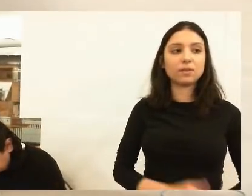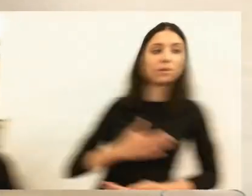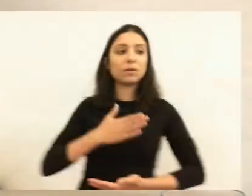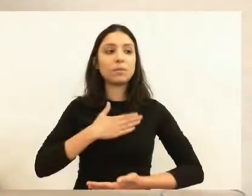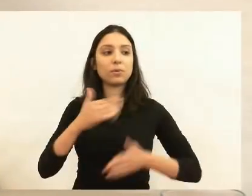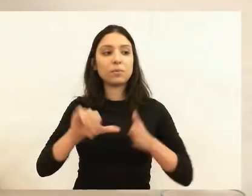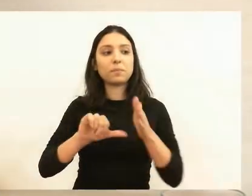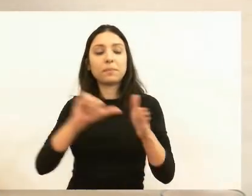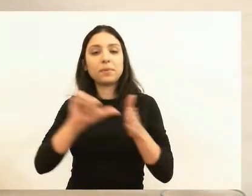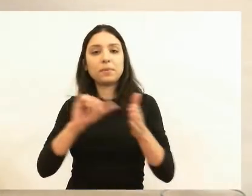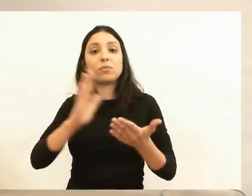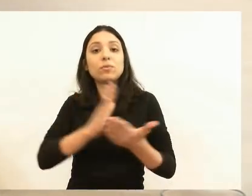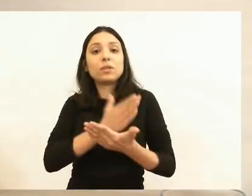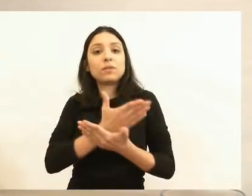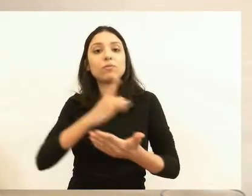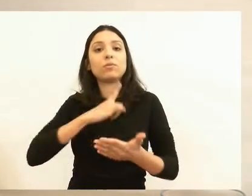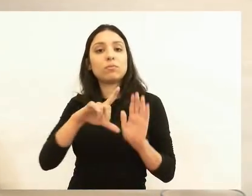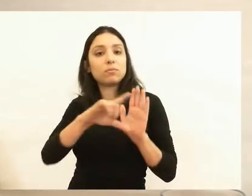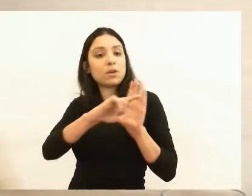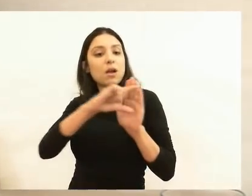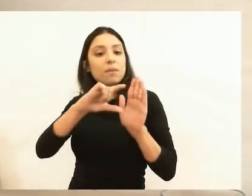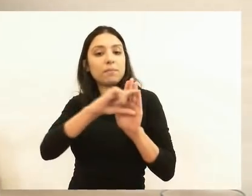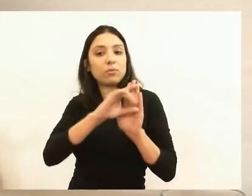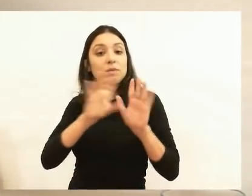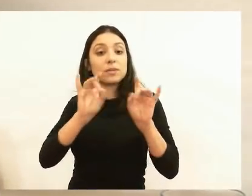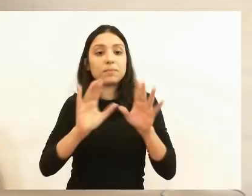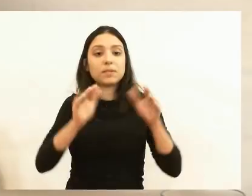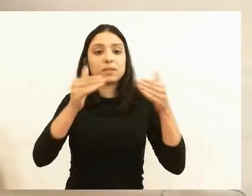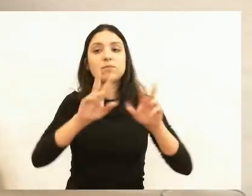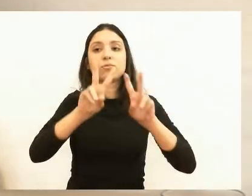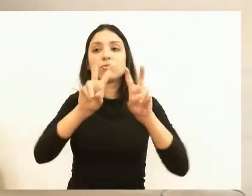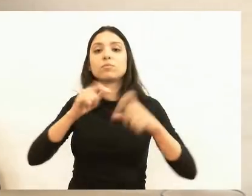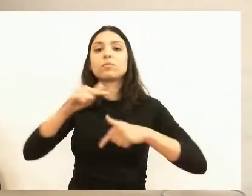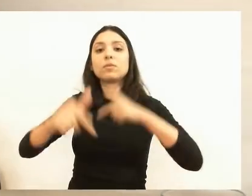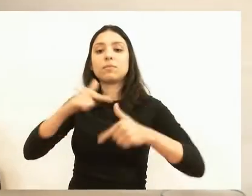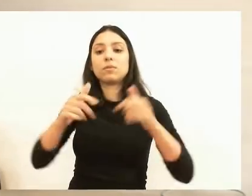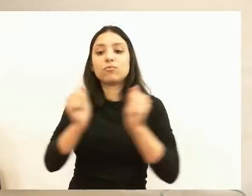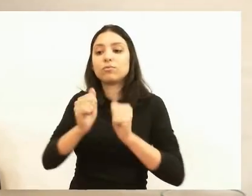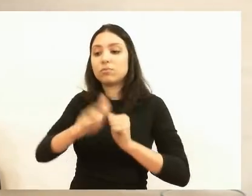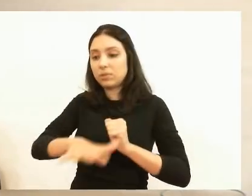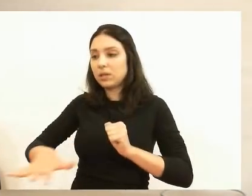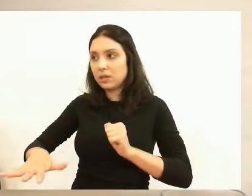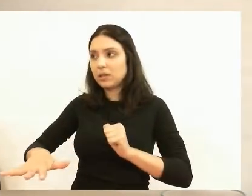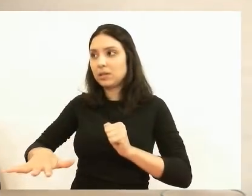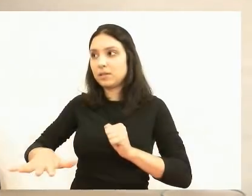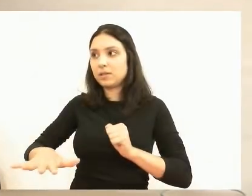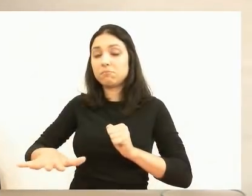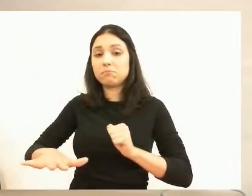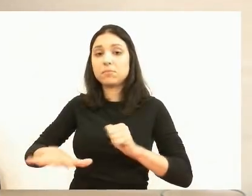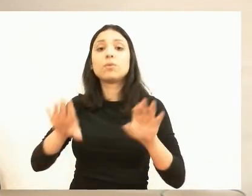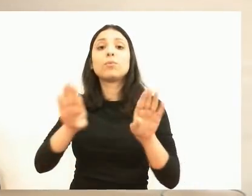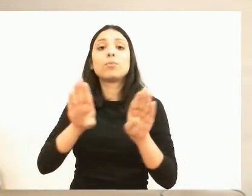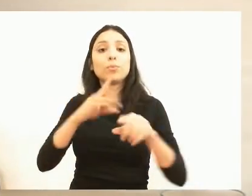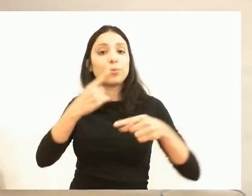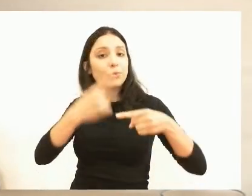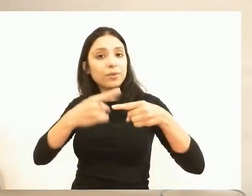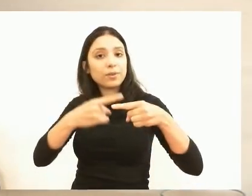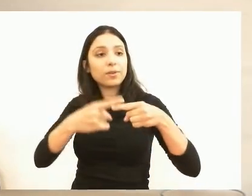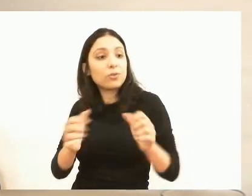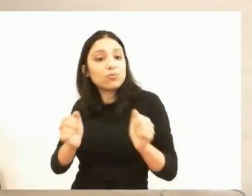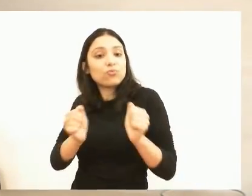específico desse trabalho da escuta do corpo para crianças além desse